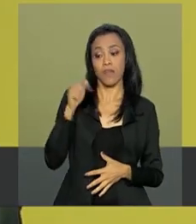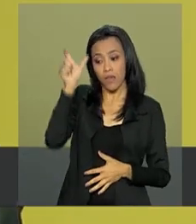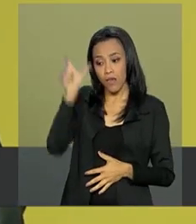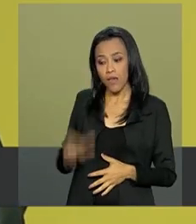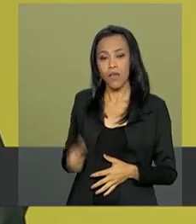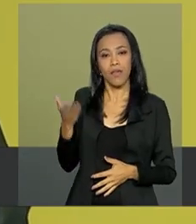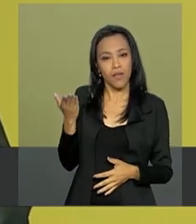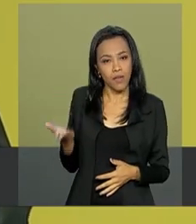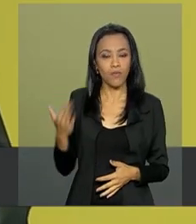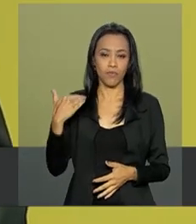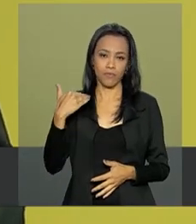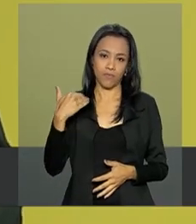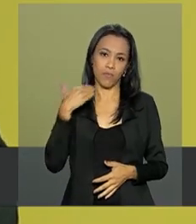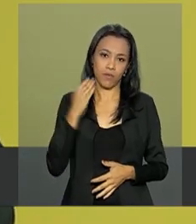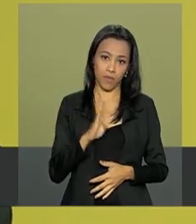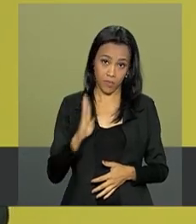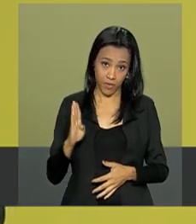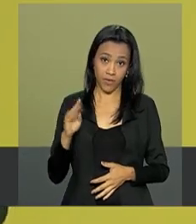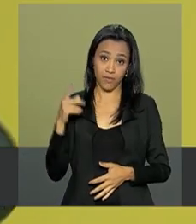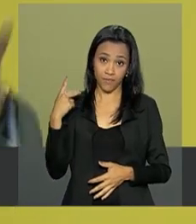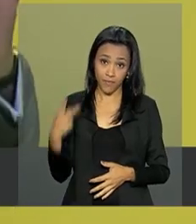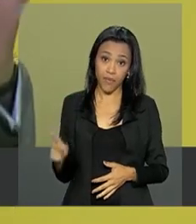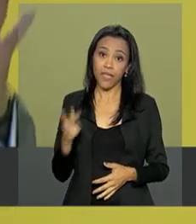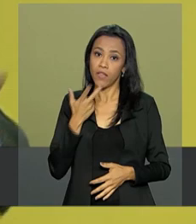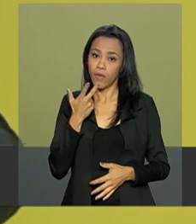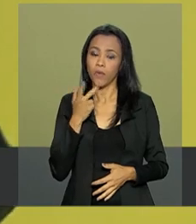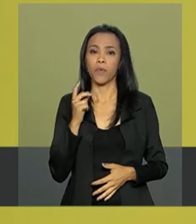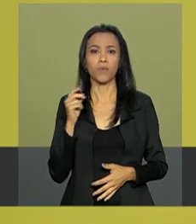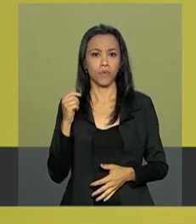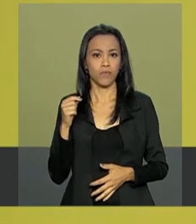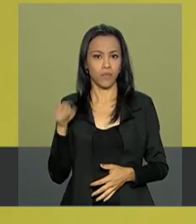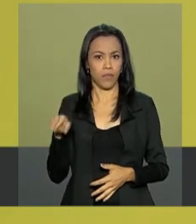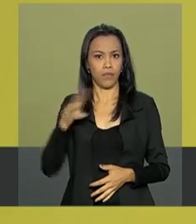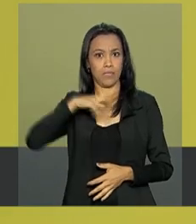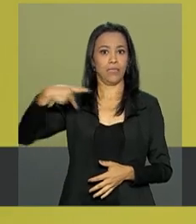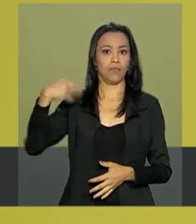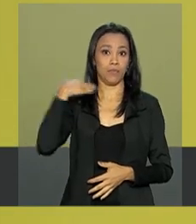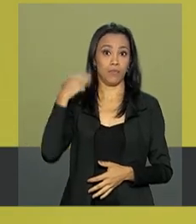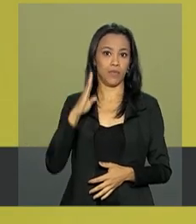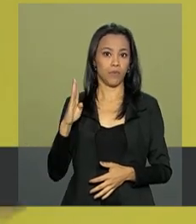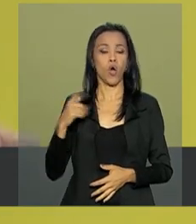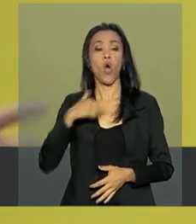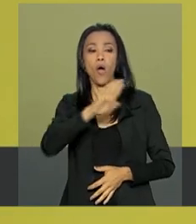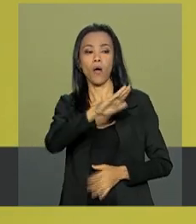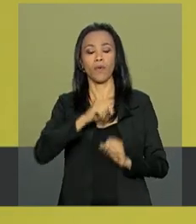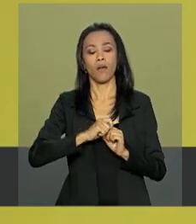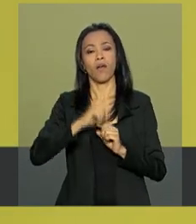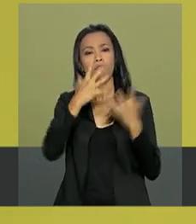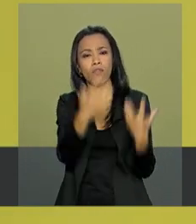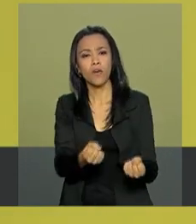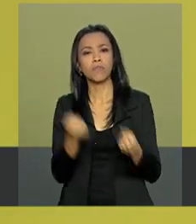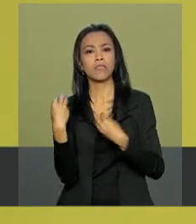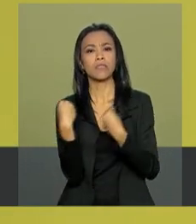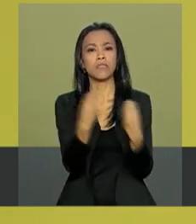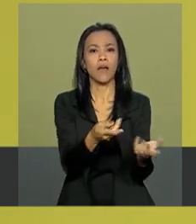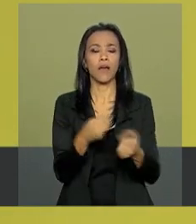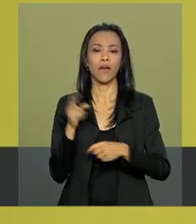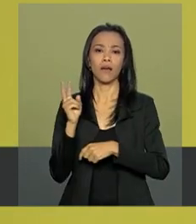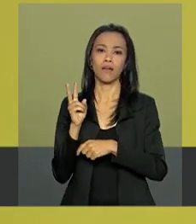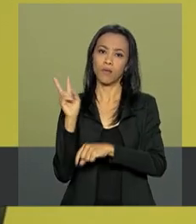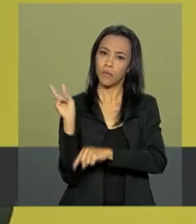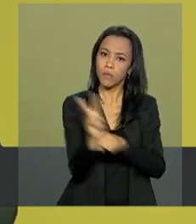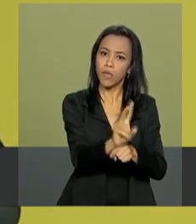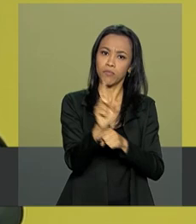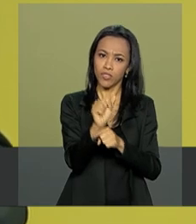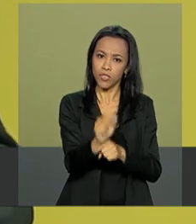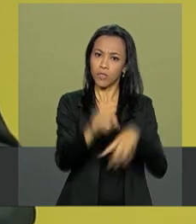Caffarelli e da sua diretoria, veio logo a público a dizer: ó, nós vamos dar uma linha especial de crédito com juros especiais para